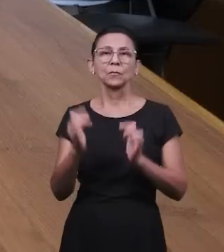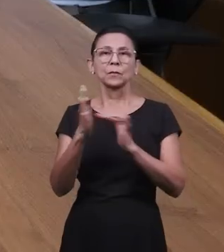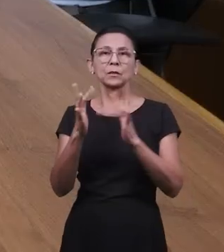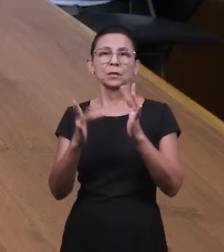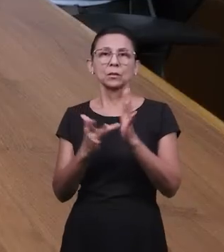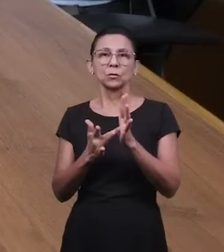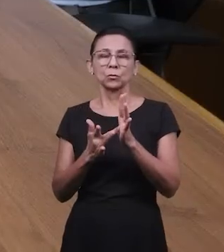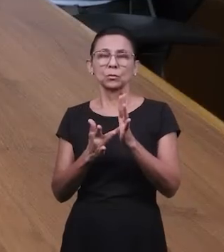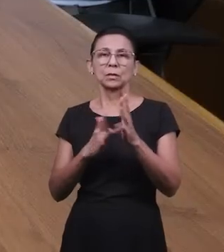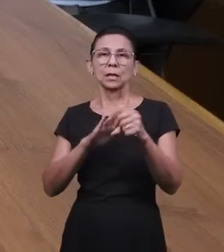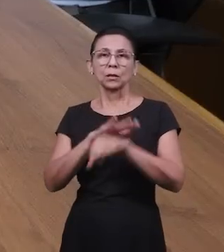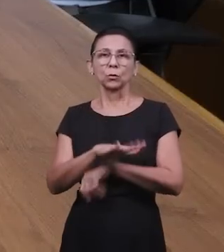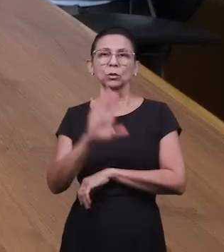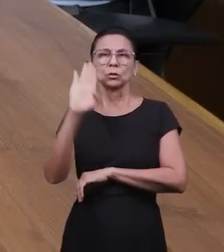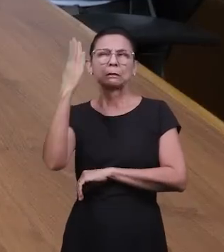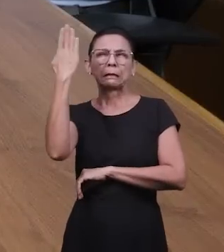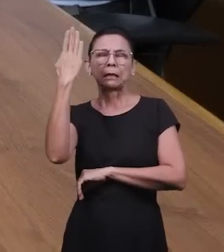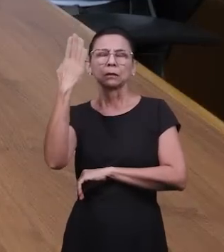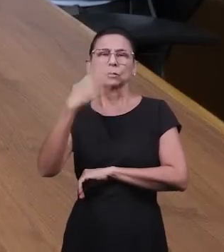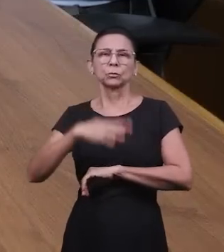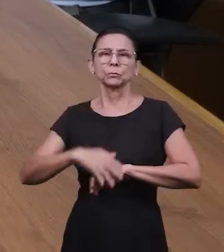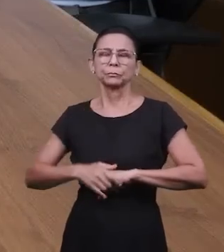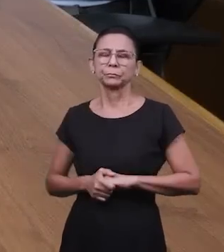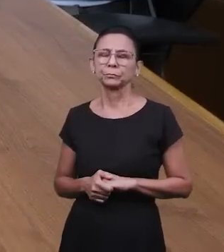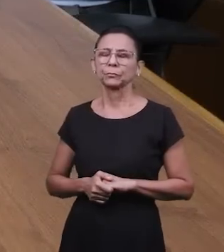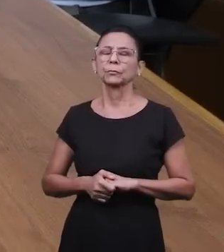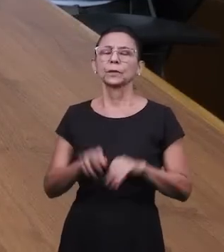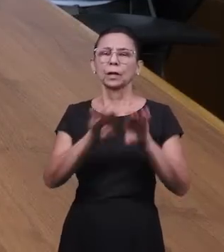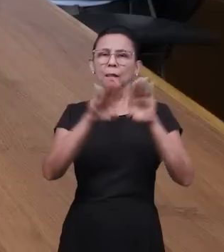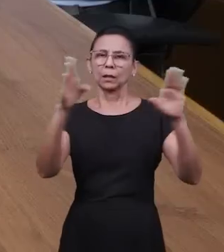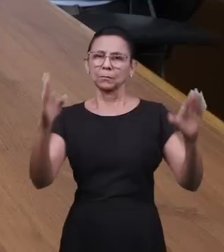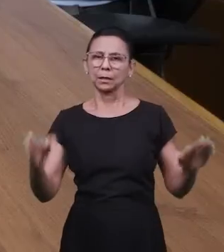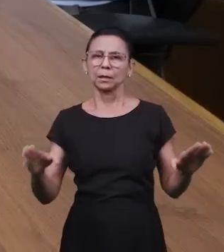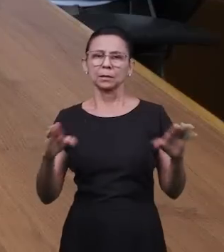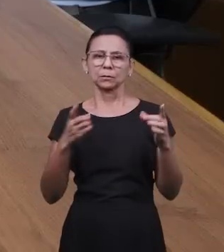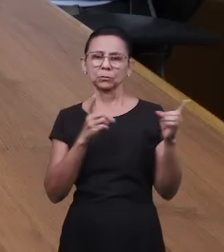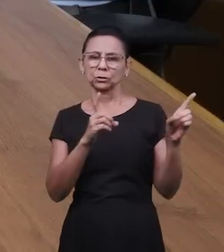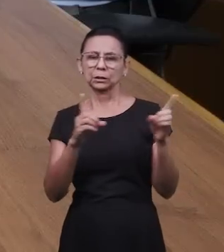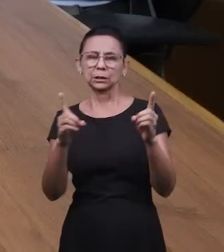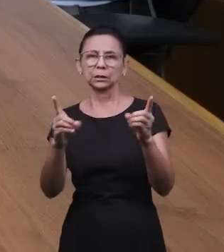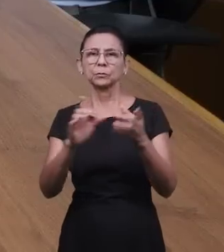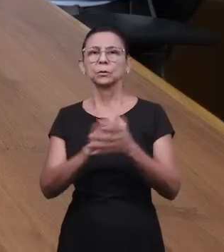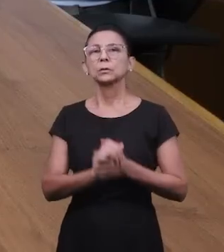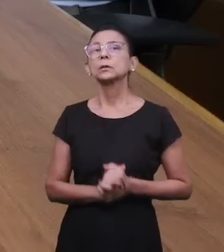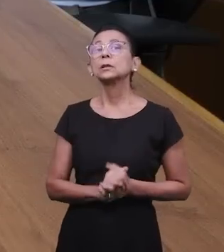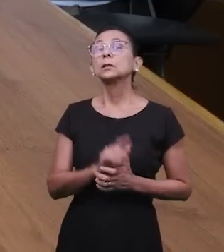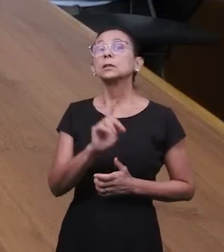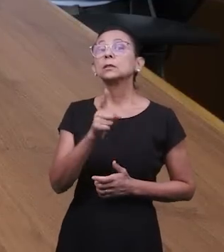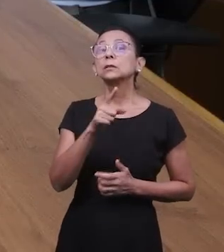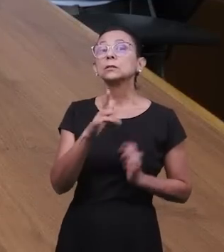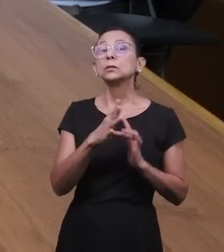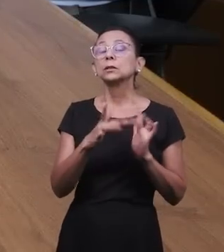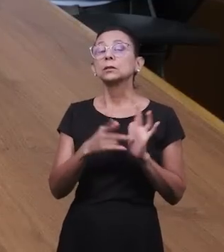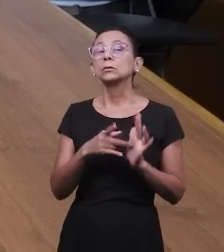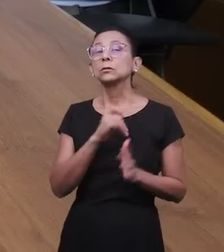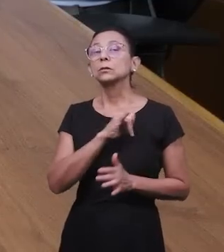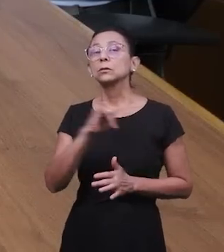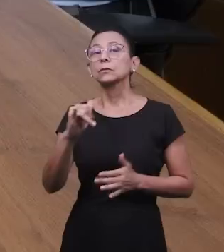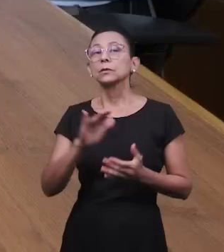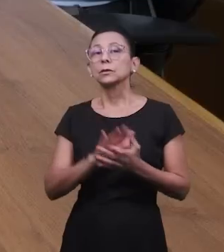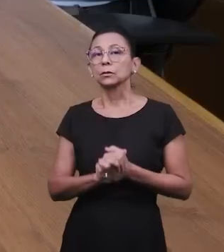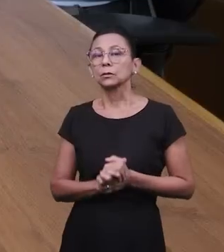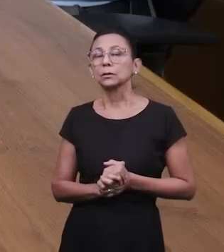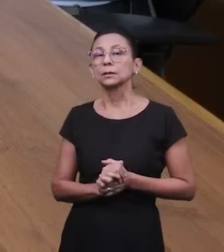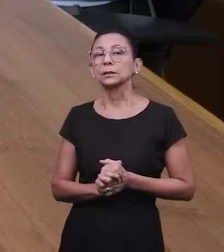pão, partiu e disse: esse é o meu corpo que é partido por vós. Semelhantemente, depois de cear, ele tomou o cálice, dizendo: esse cálice